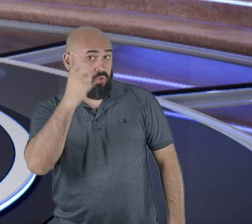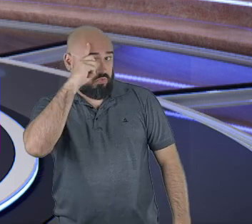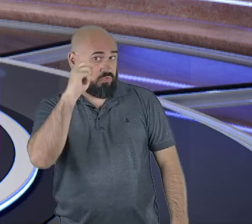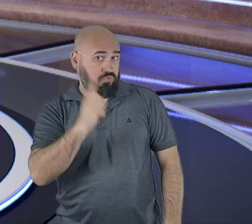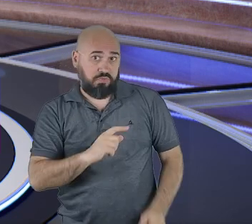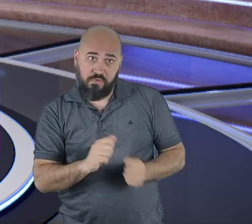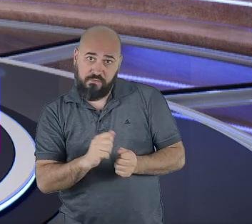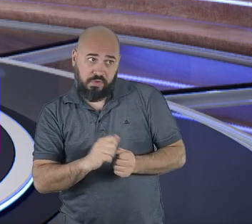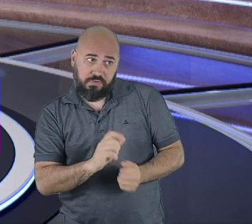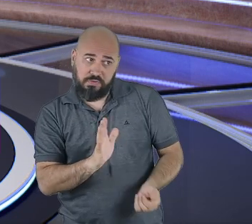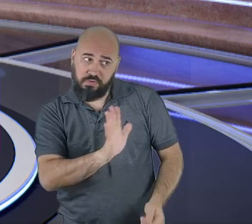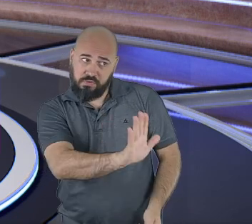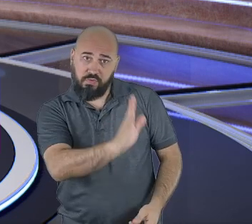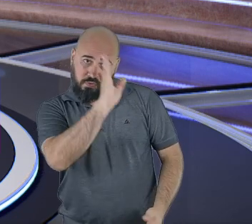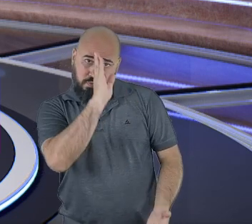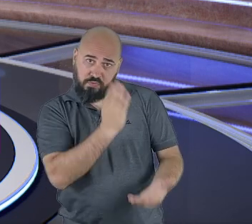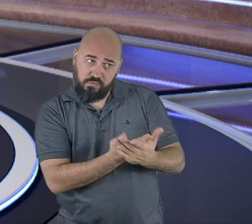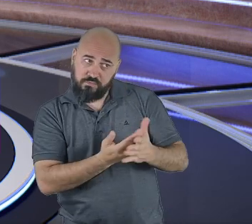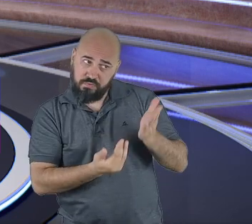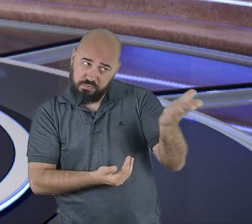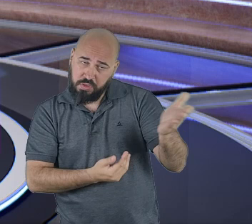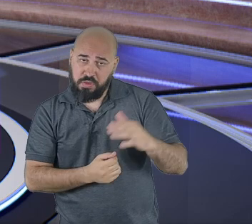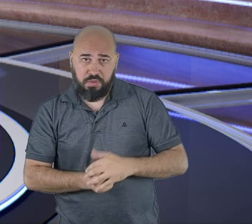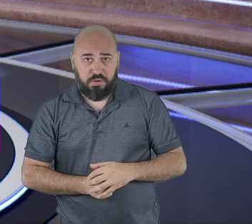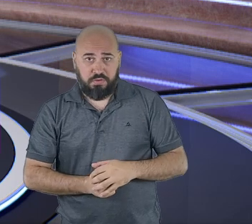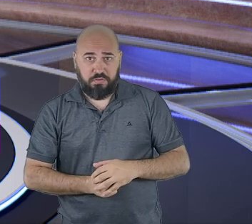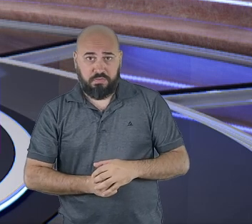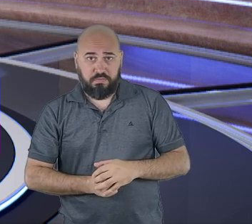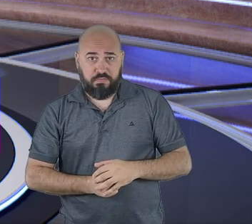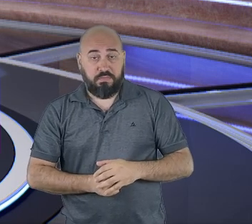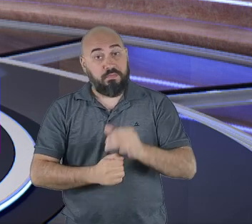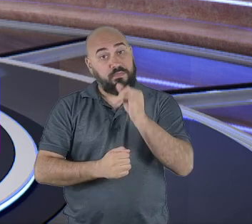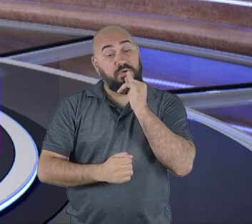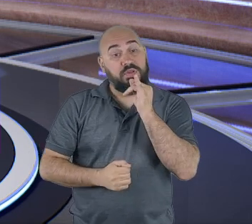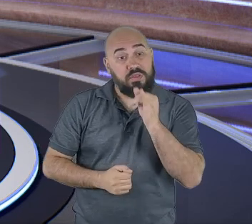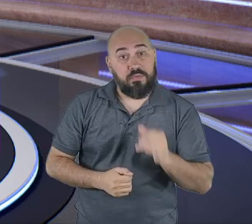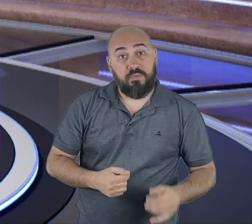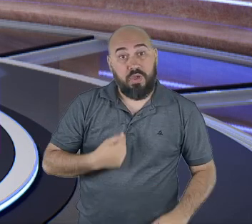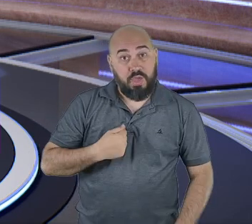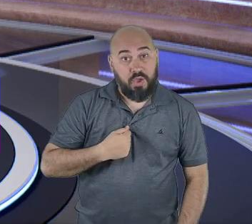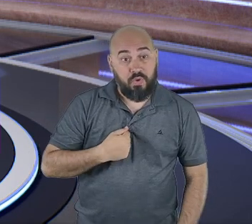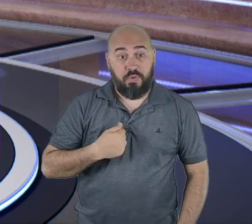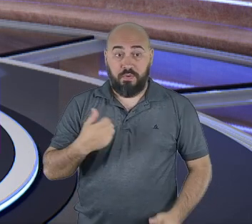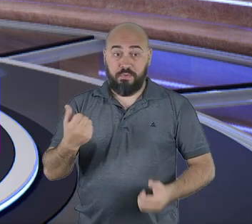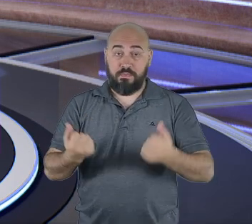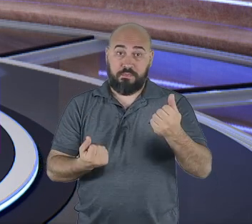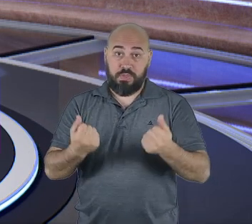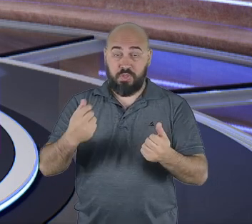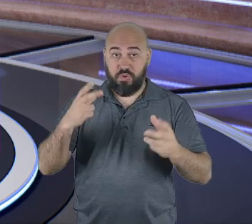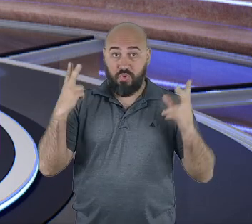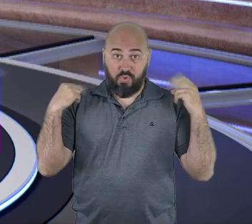voar seguramente. Com essa informação, você não confiaria em mim como piloto.